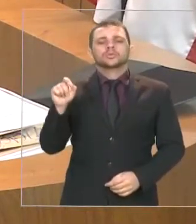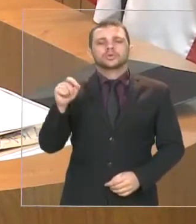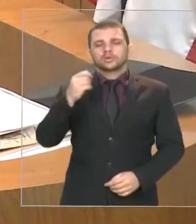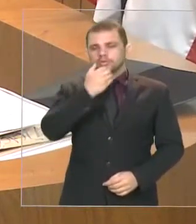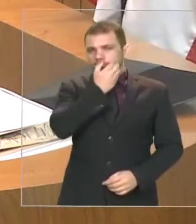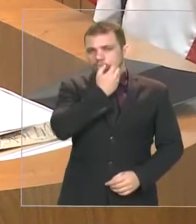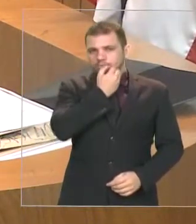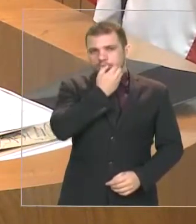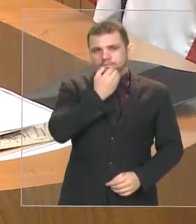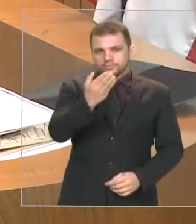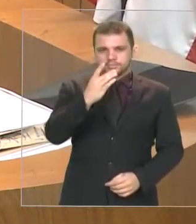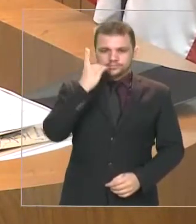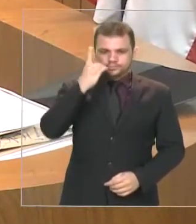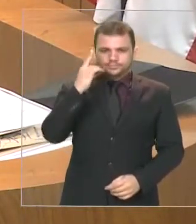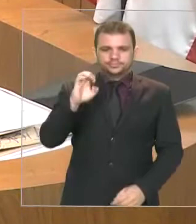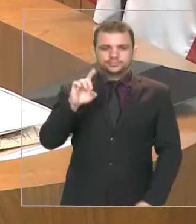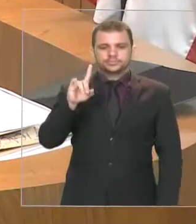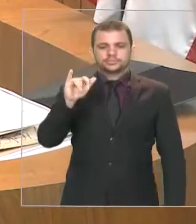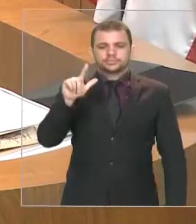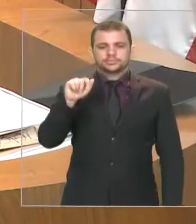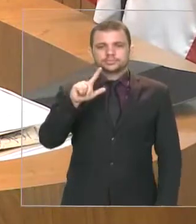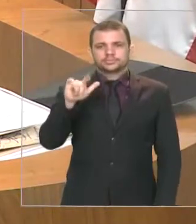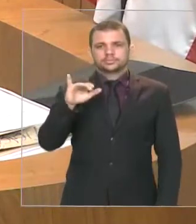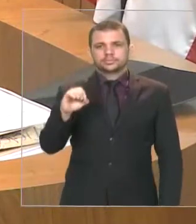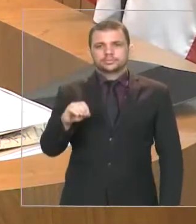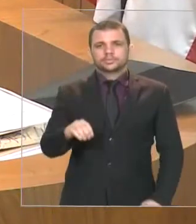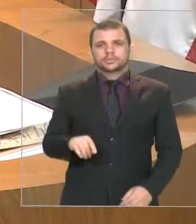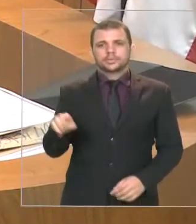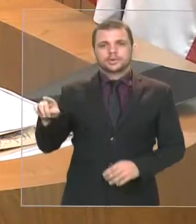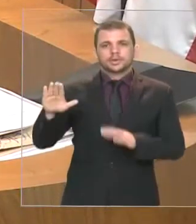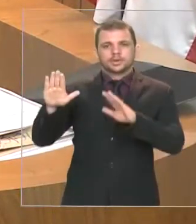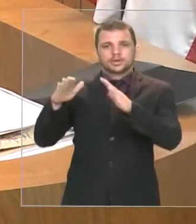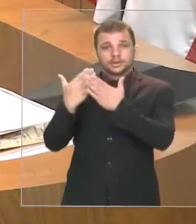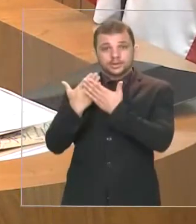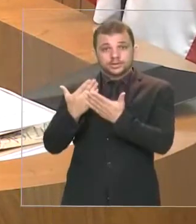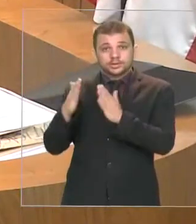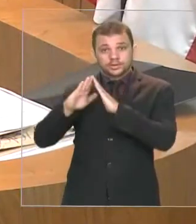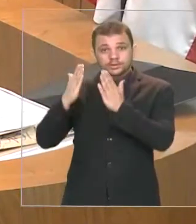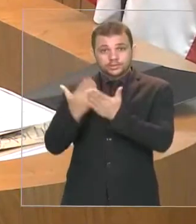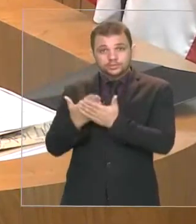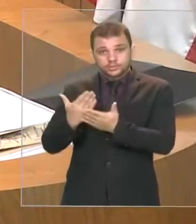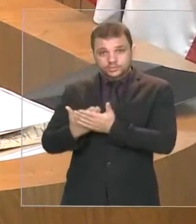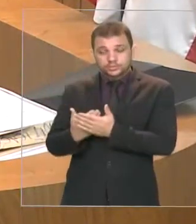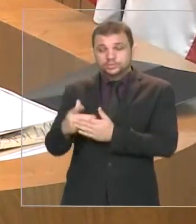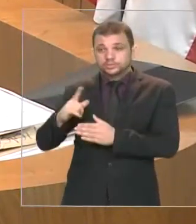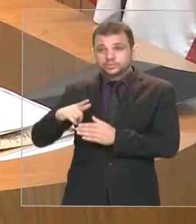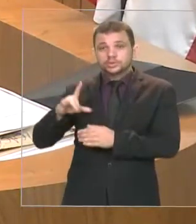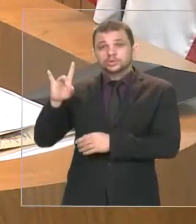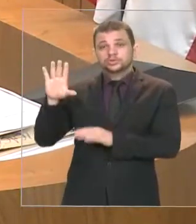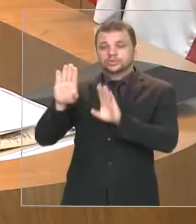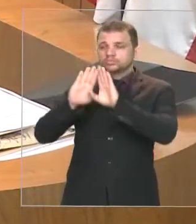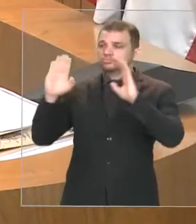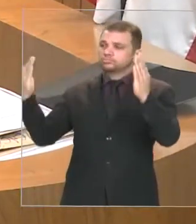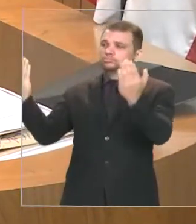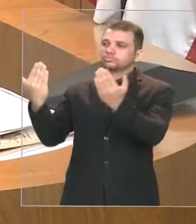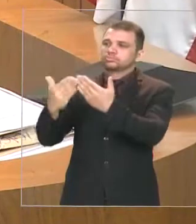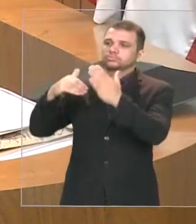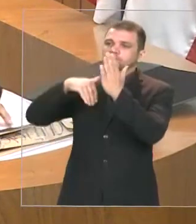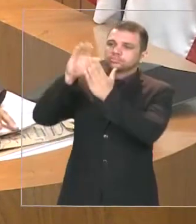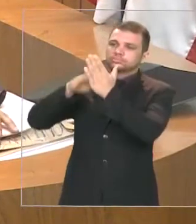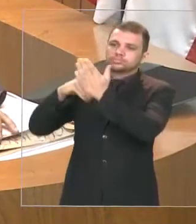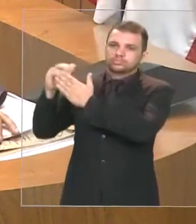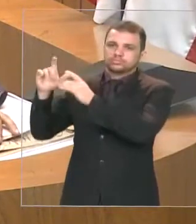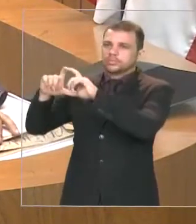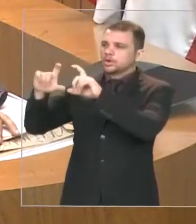Lázio. A escola só teve o seu muro pintado, com o nome da escola pintada por fora, com a logomarca do